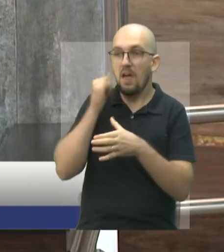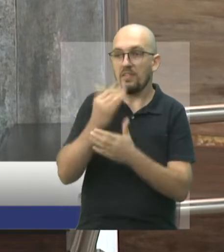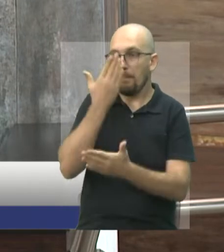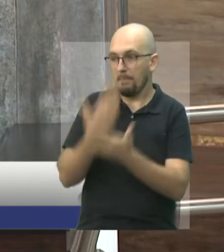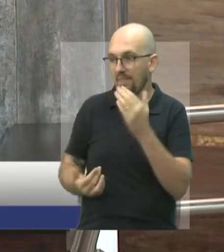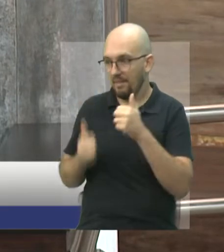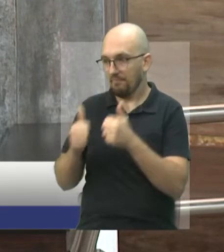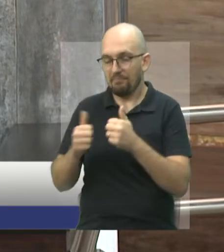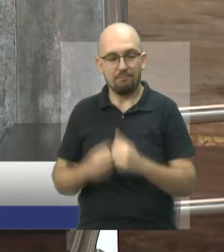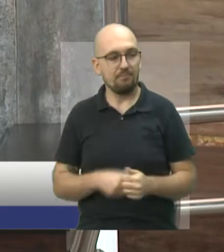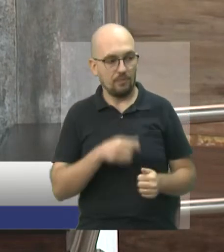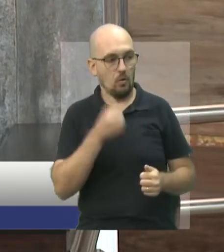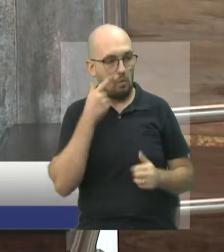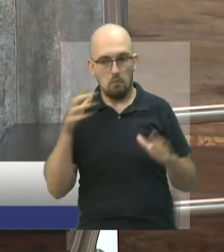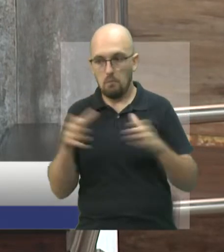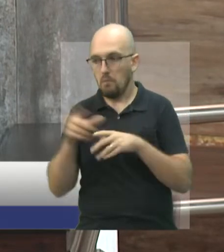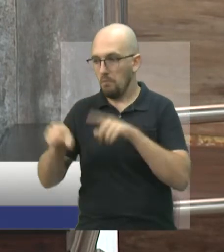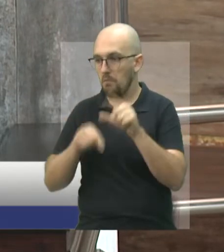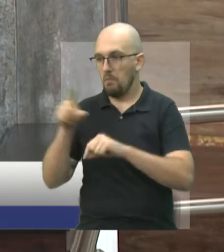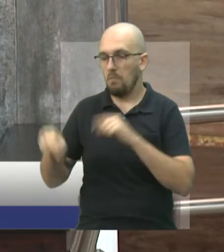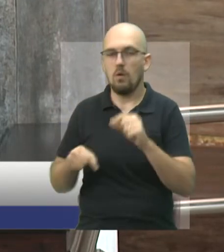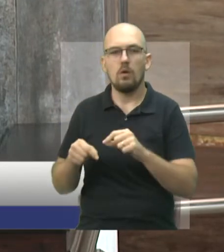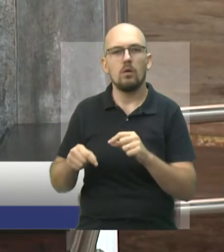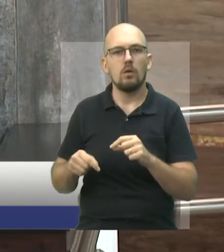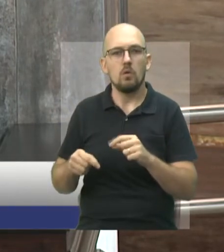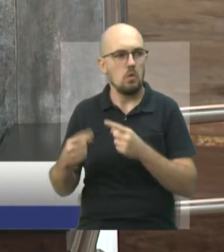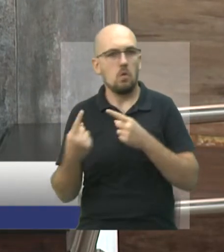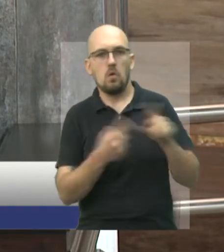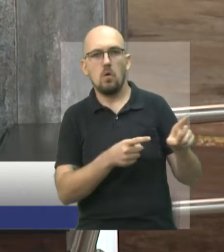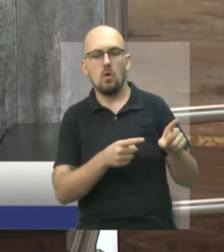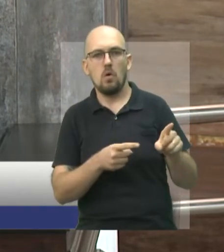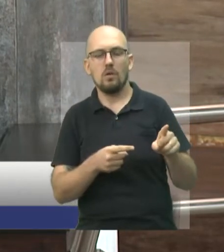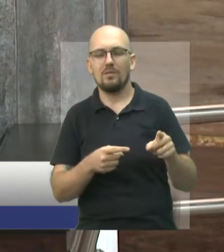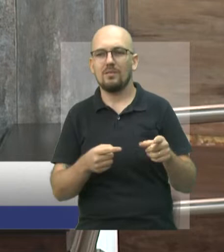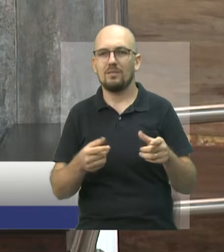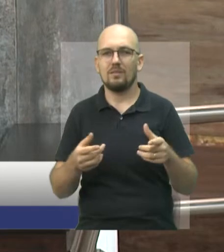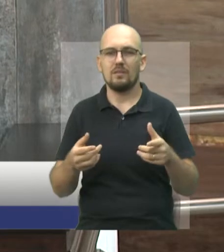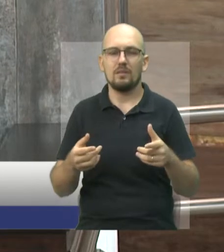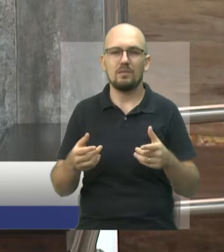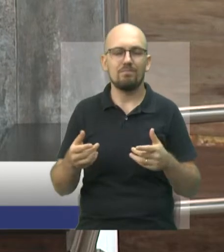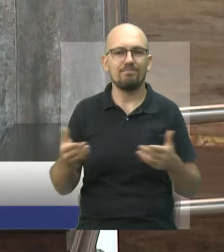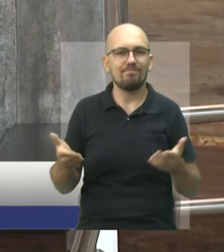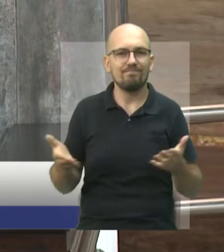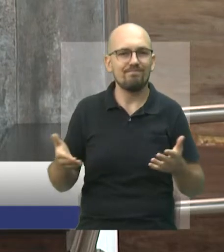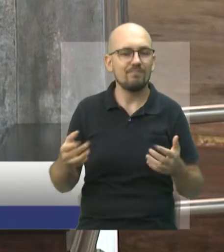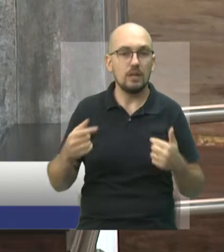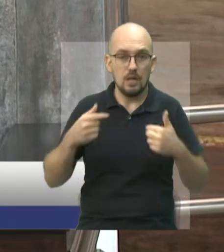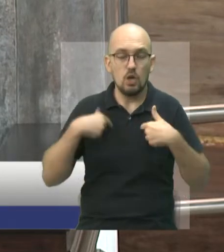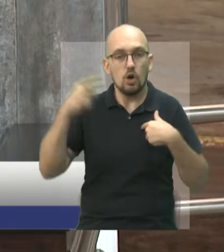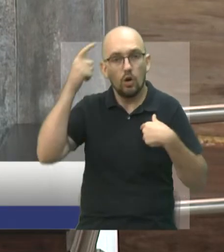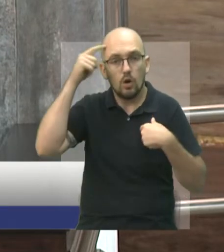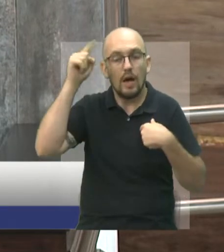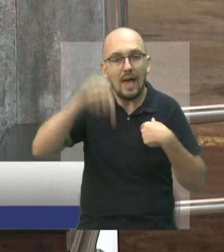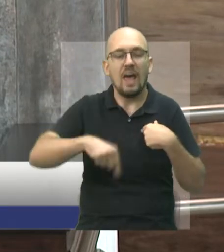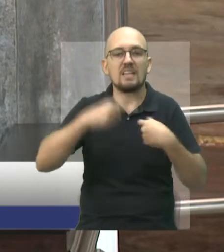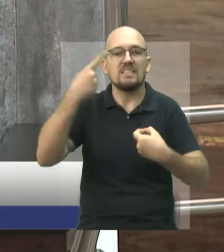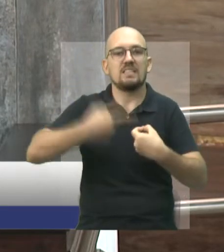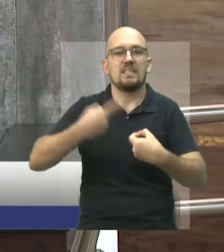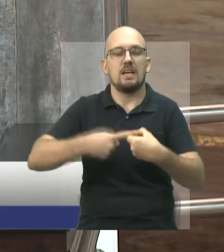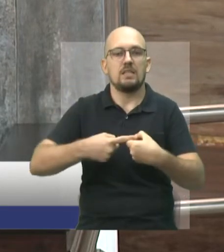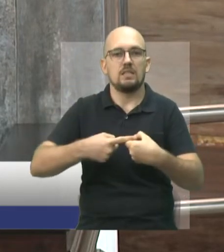vamos fazer uma oposição, eu quero o bem da cidade. E é por